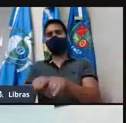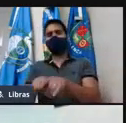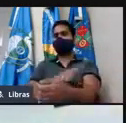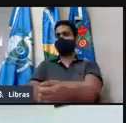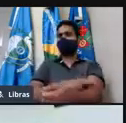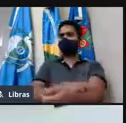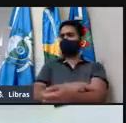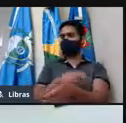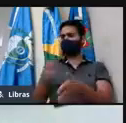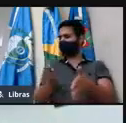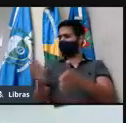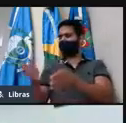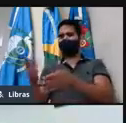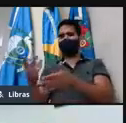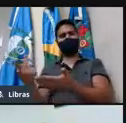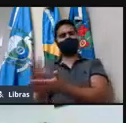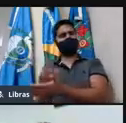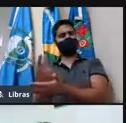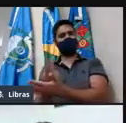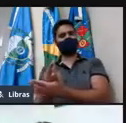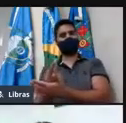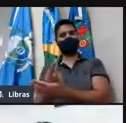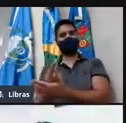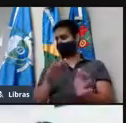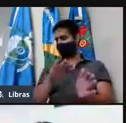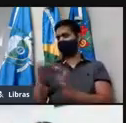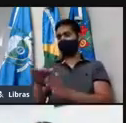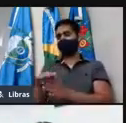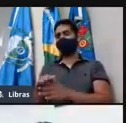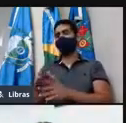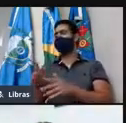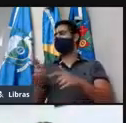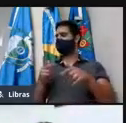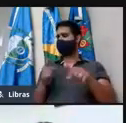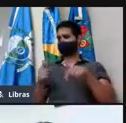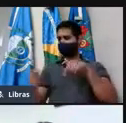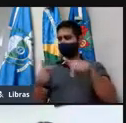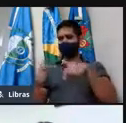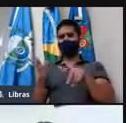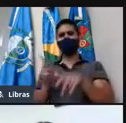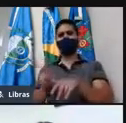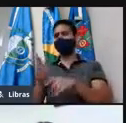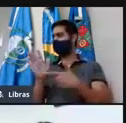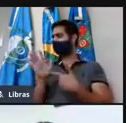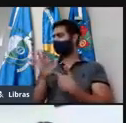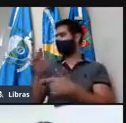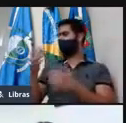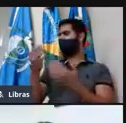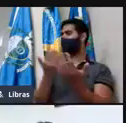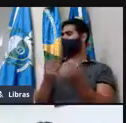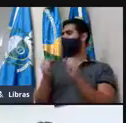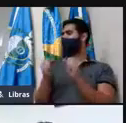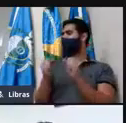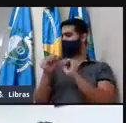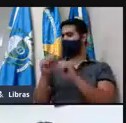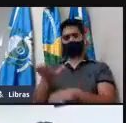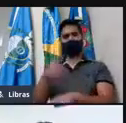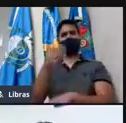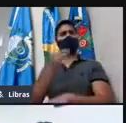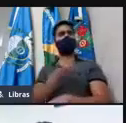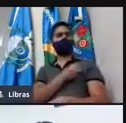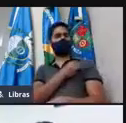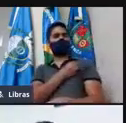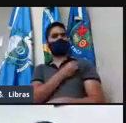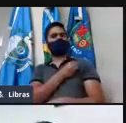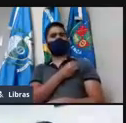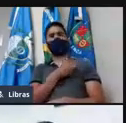caminho tortuoso das drogas e vícios. Incansável em sua luta, a fim de mostrar aos nossos jovens e adultos que é possível lutar por uma vida melhor, trilhando os caminhos da retidão e